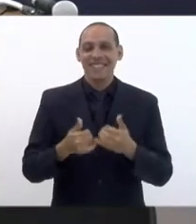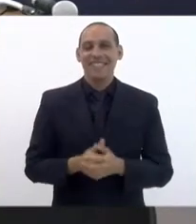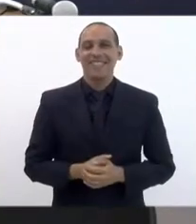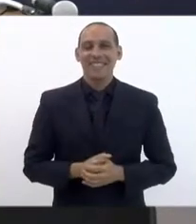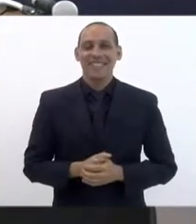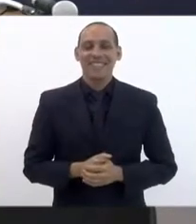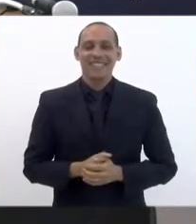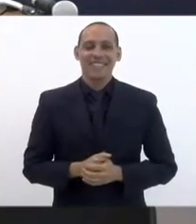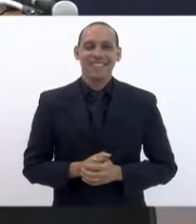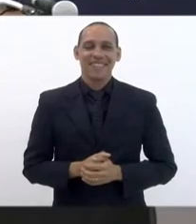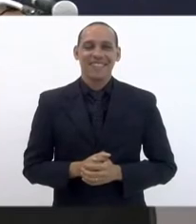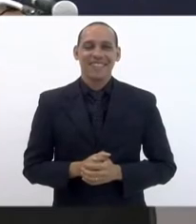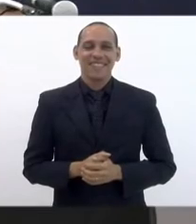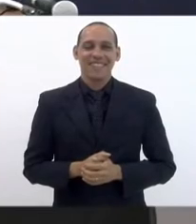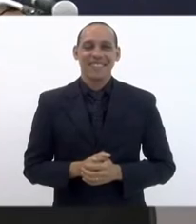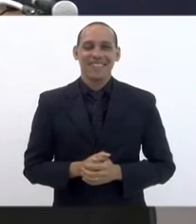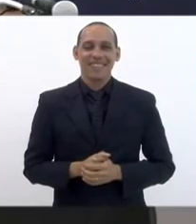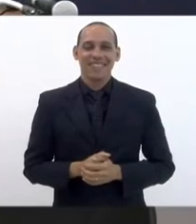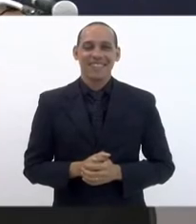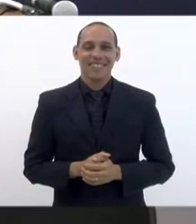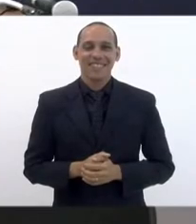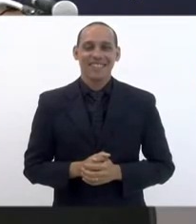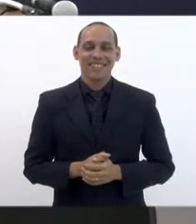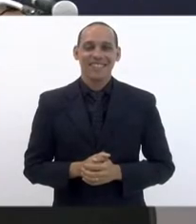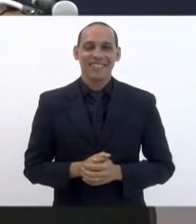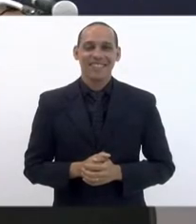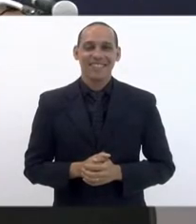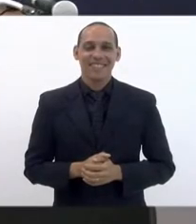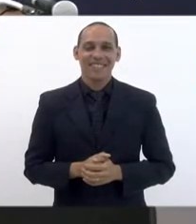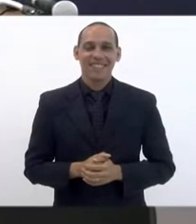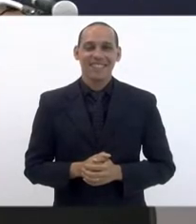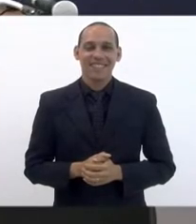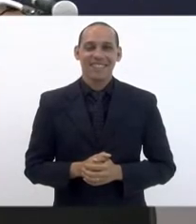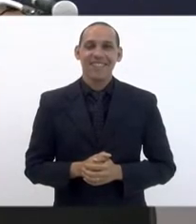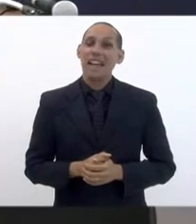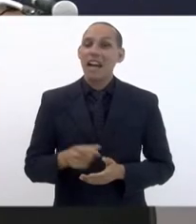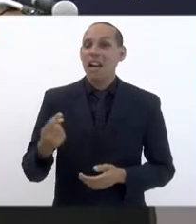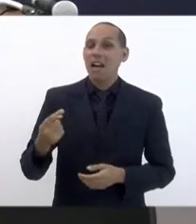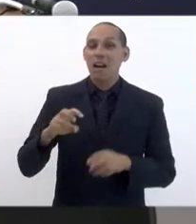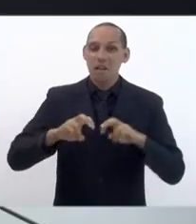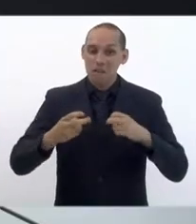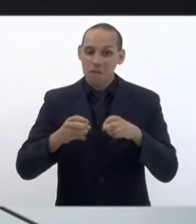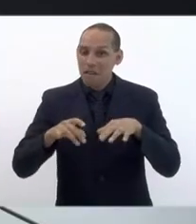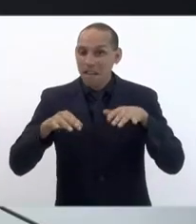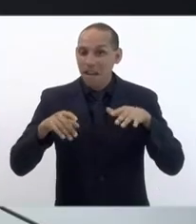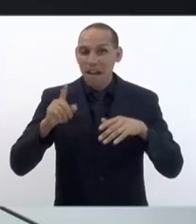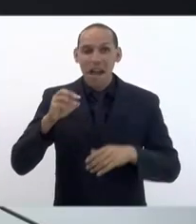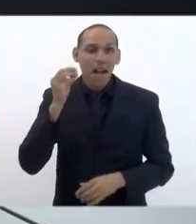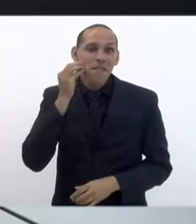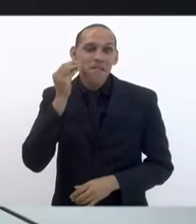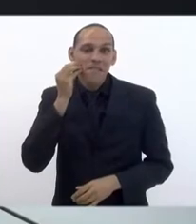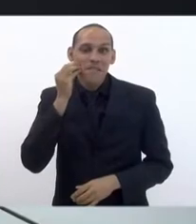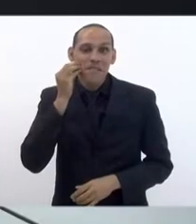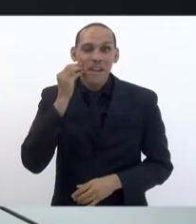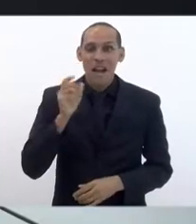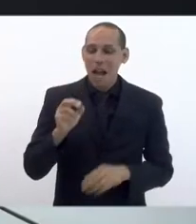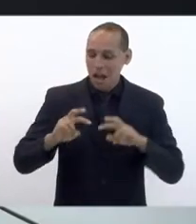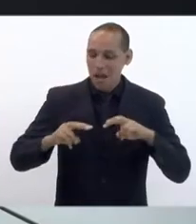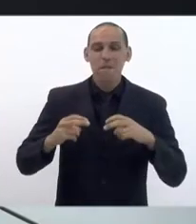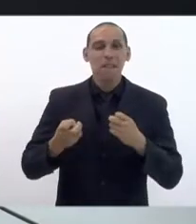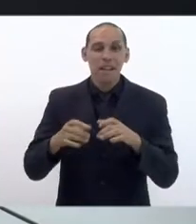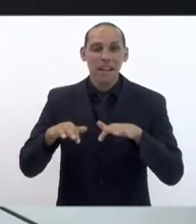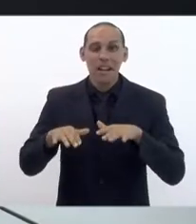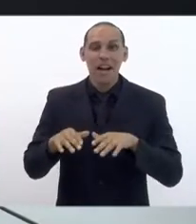Som. Tá com som? Som. Você vê que lá no plenário é beijo. Aqui é ósculo. A CCJ é outro nível.